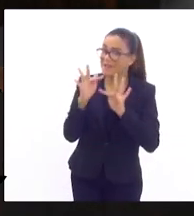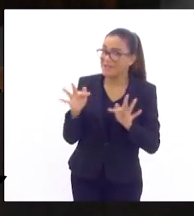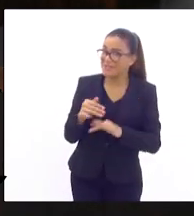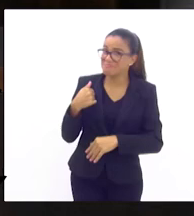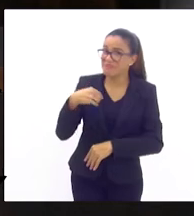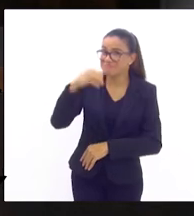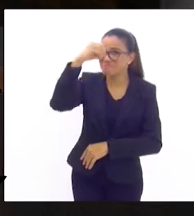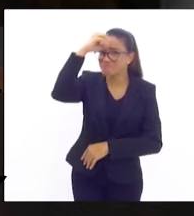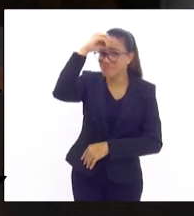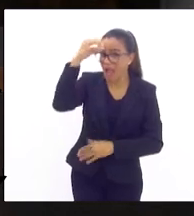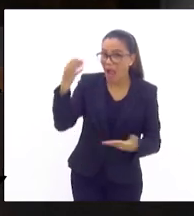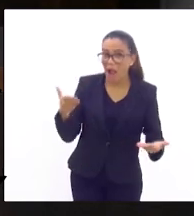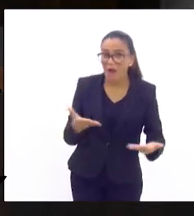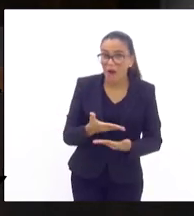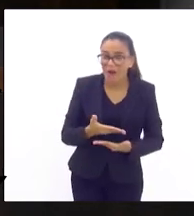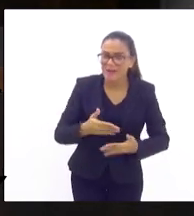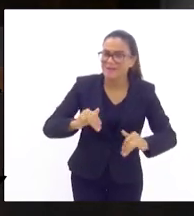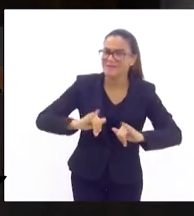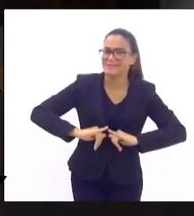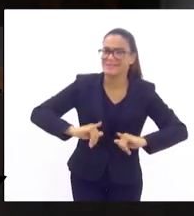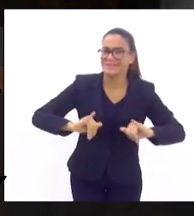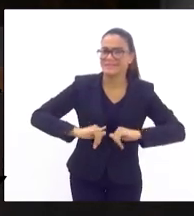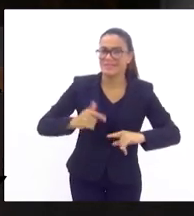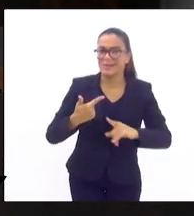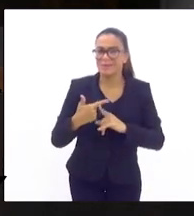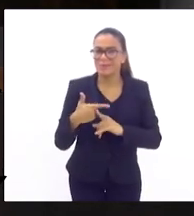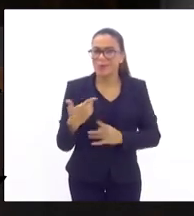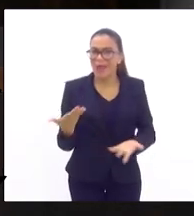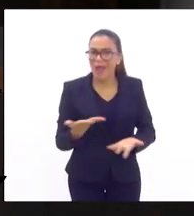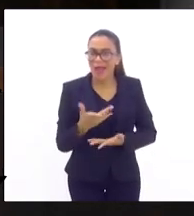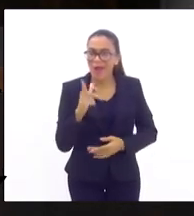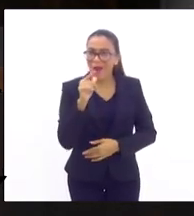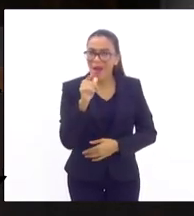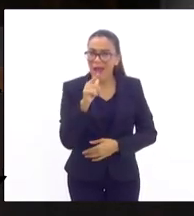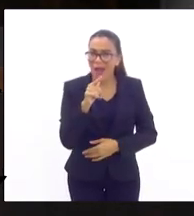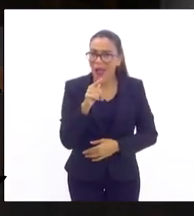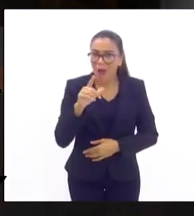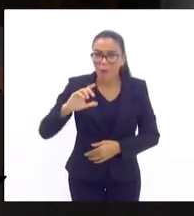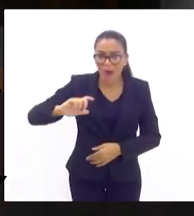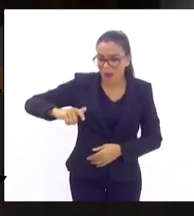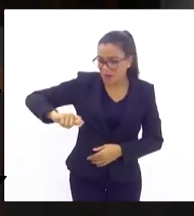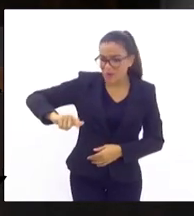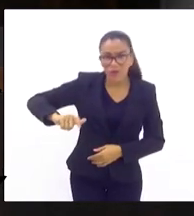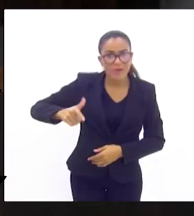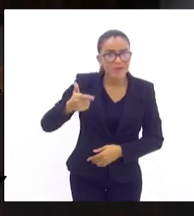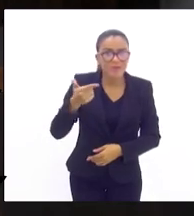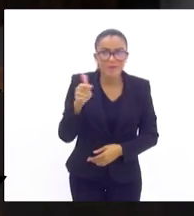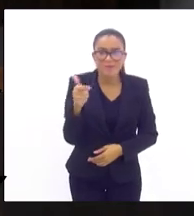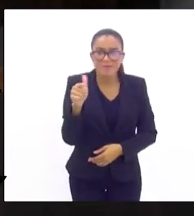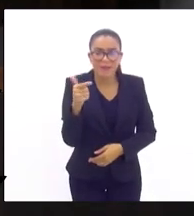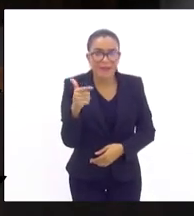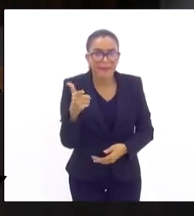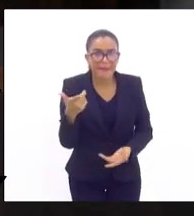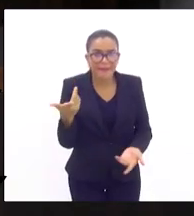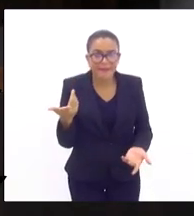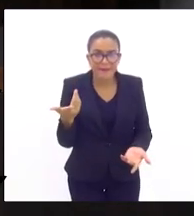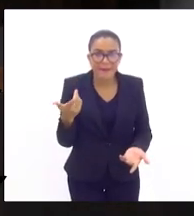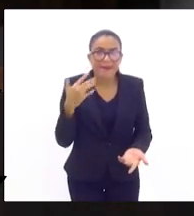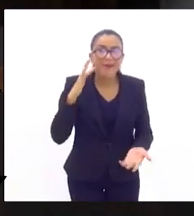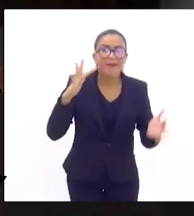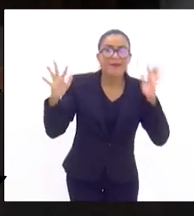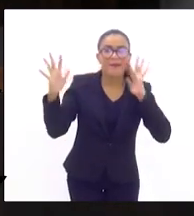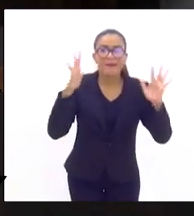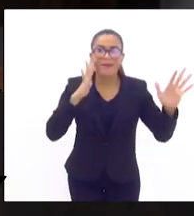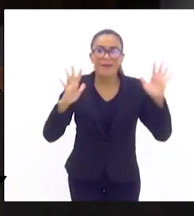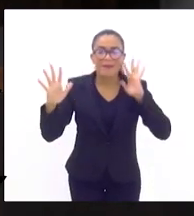SEDAI. Porque o volume de água que deixou de entrar na torneira da população foi uma quantidade absurda. Bairros que